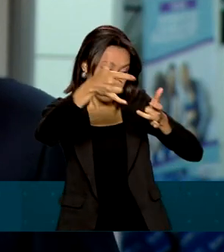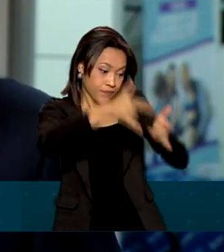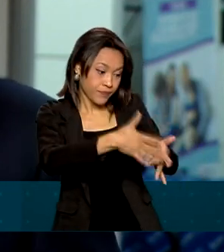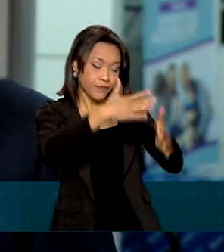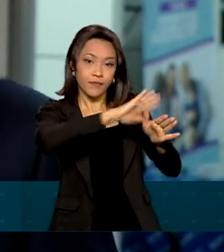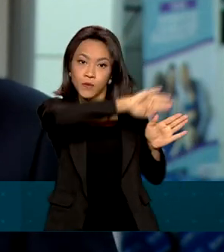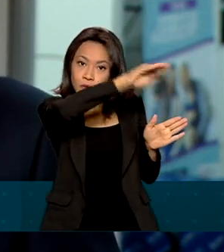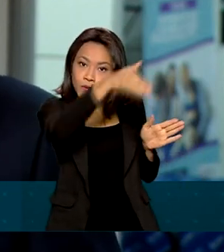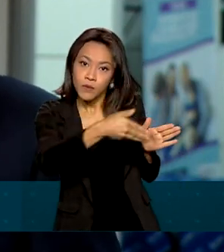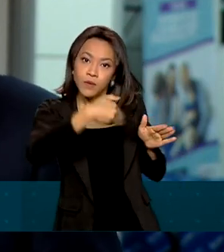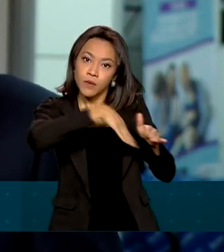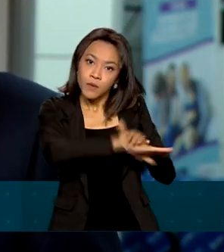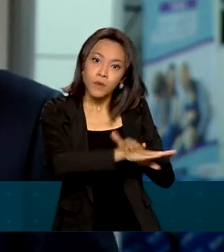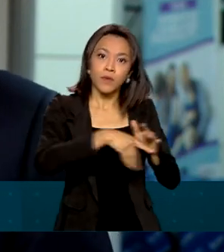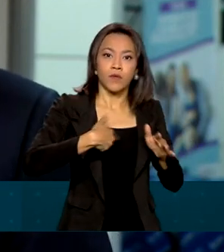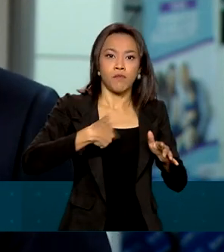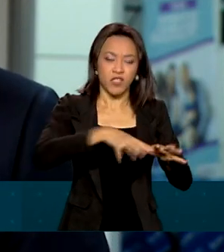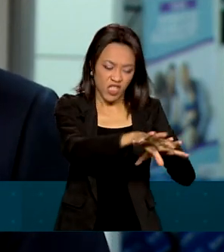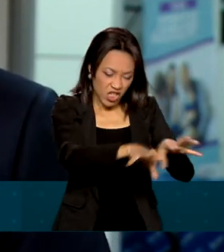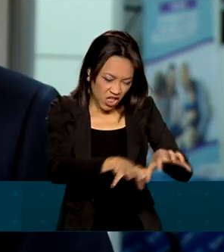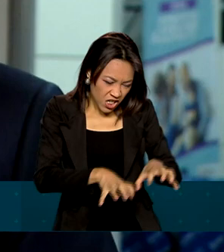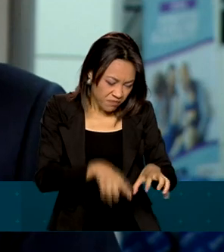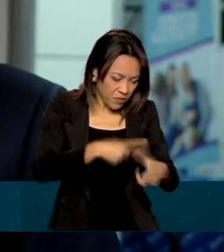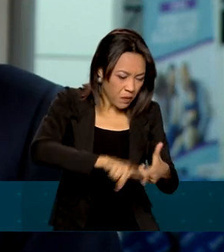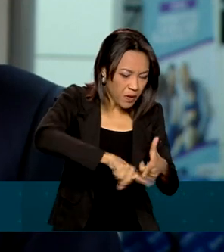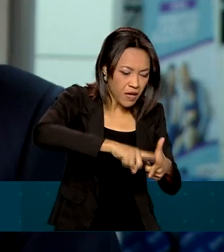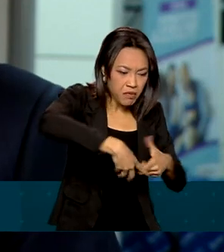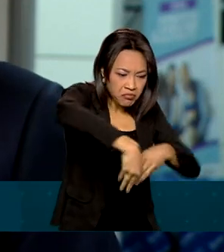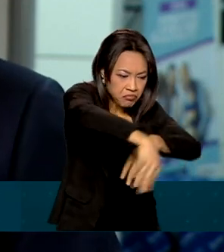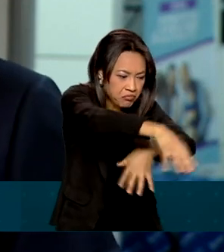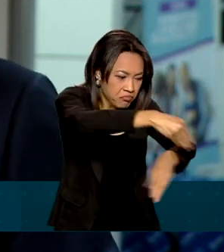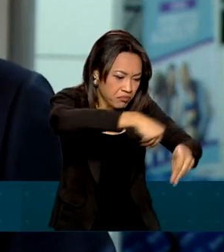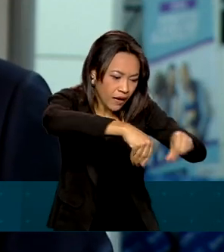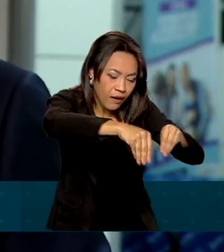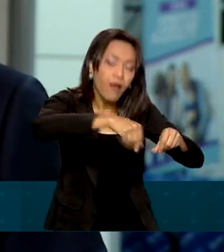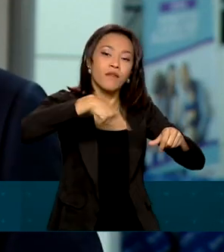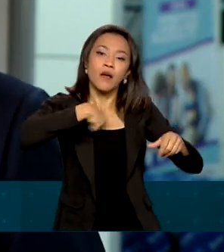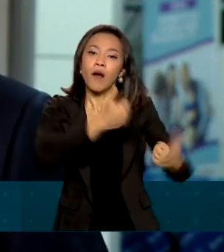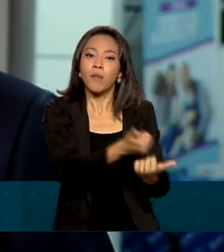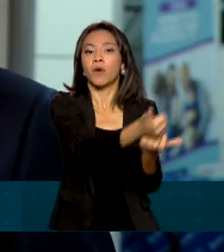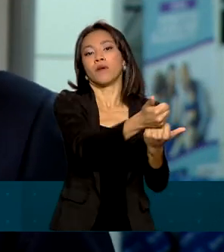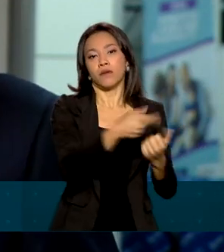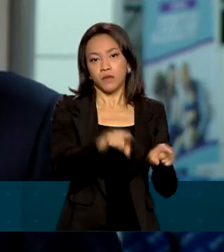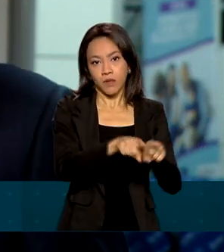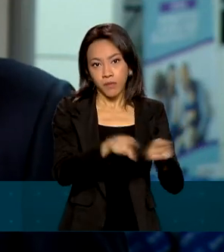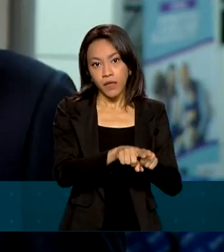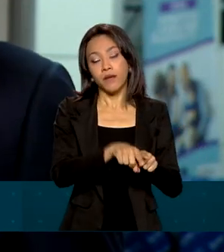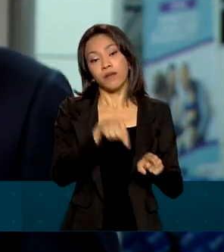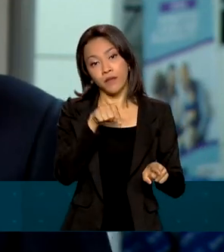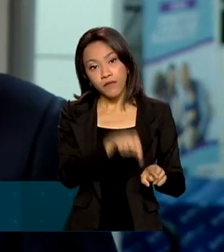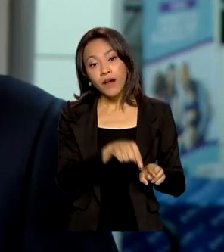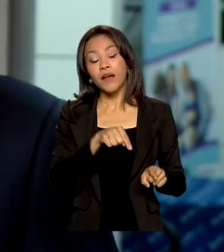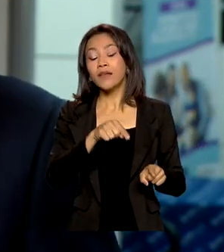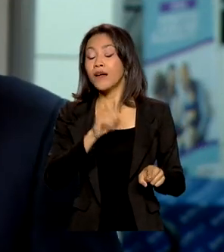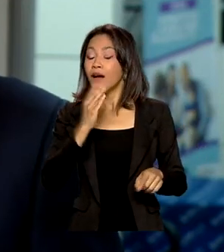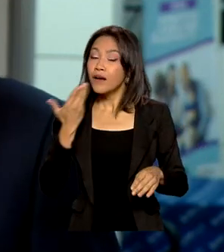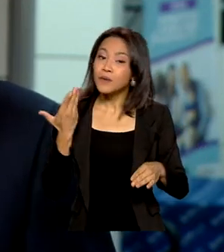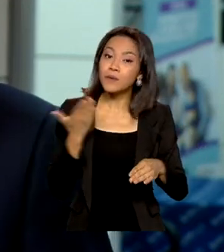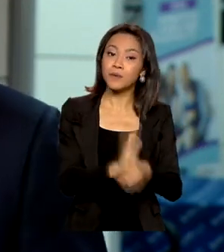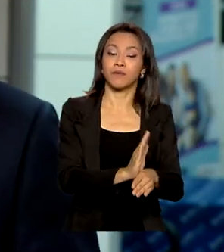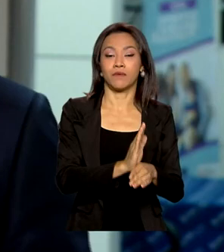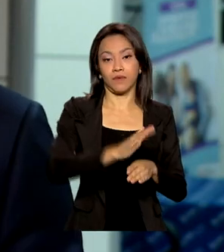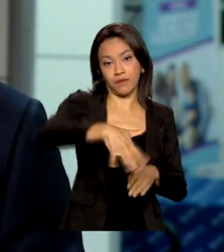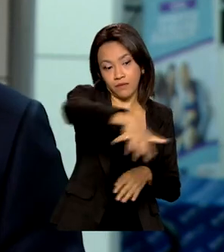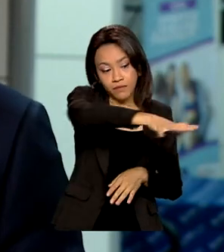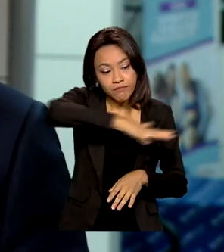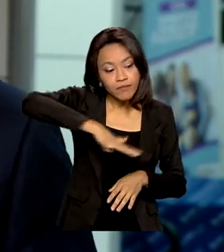correção de solo ou seja questões que tem mais tempo para ter retorno mais faz a diferença